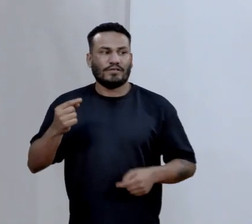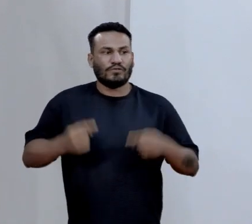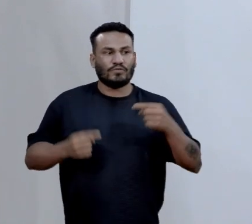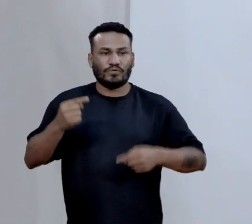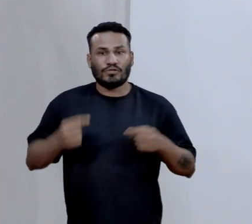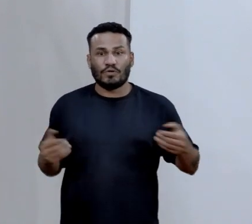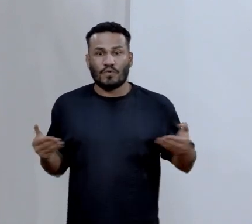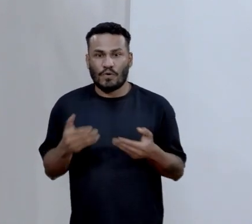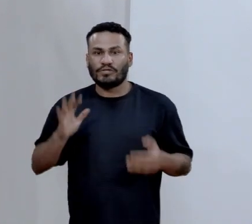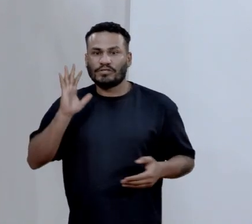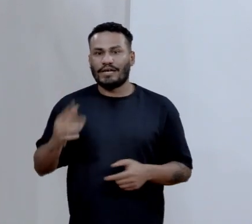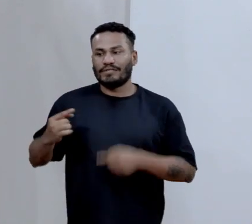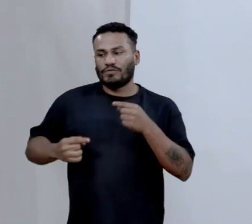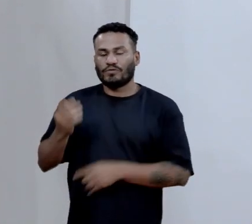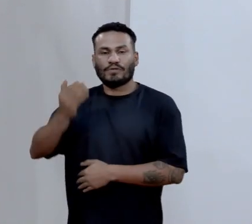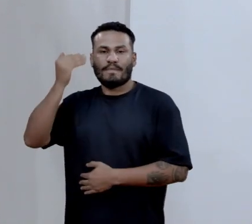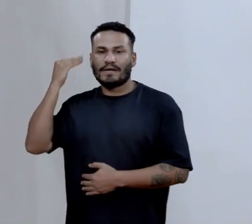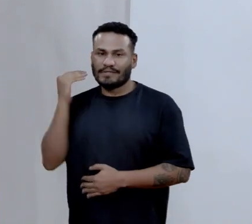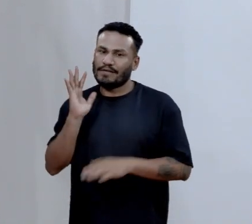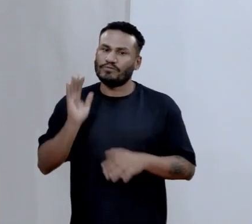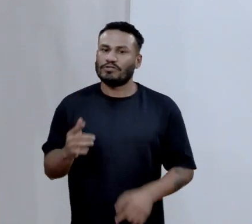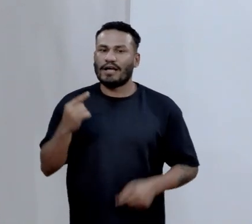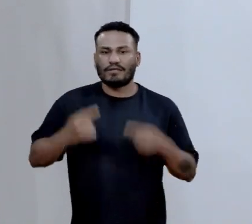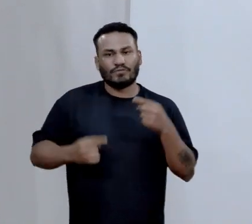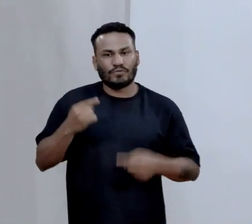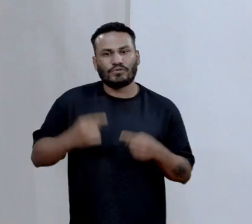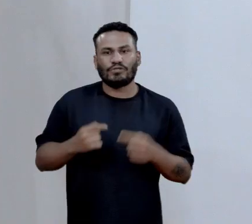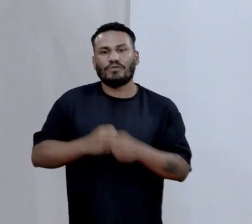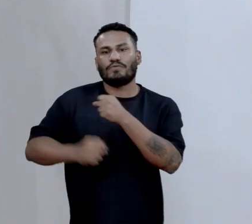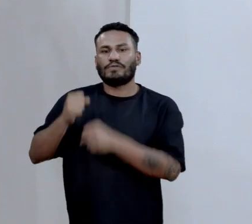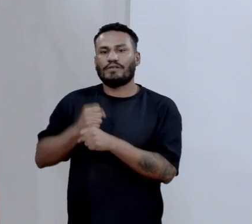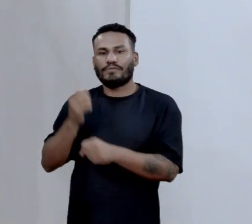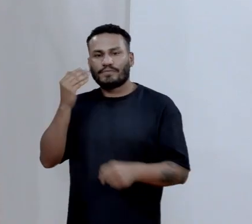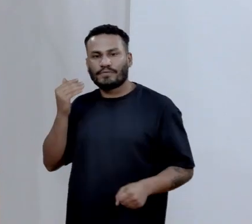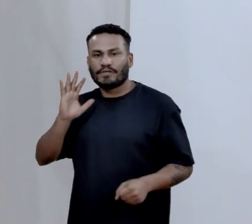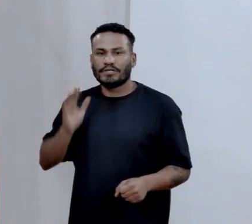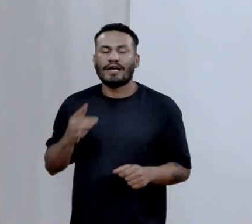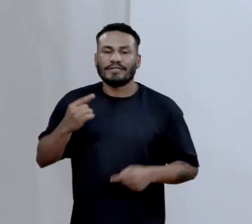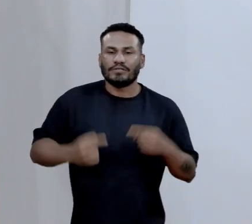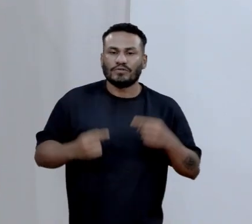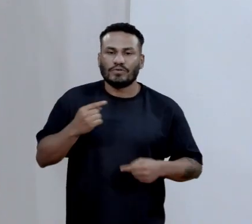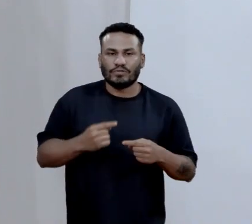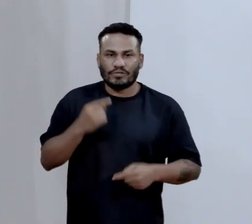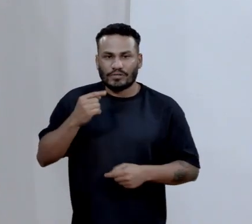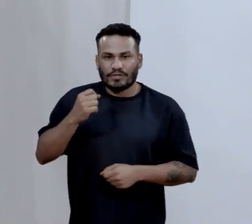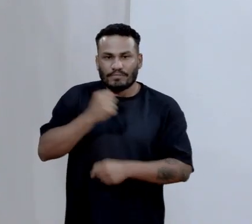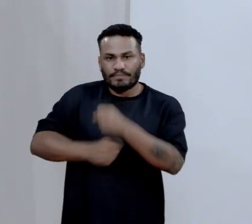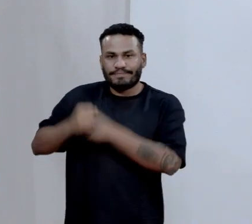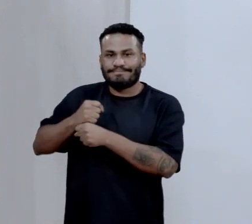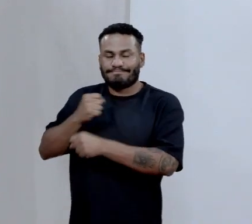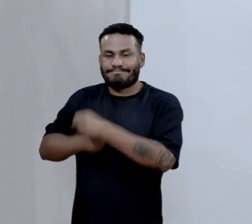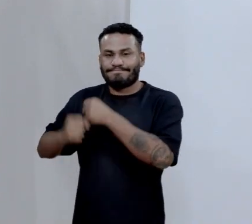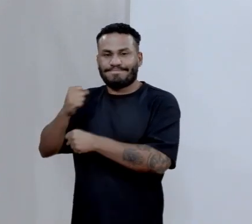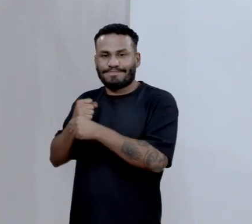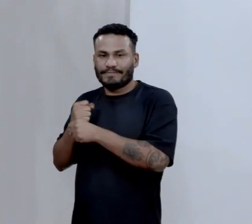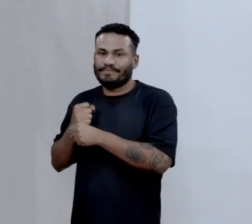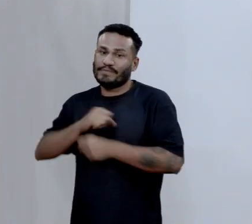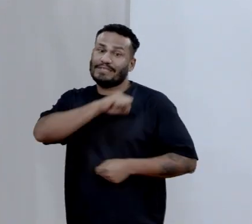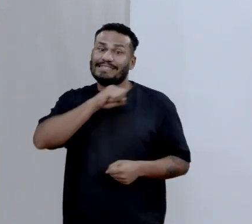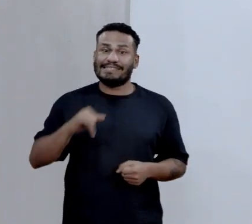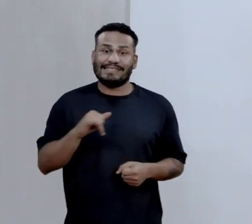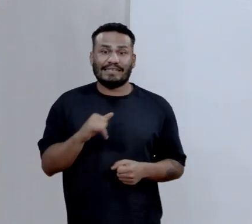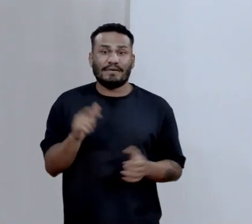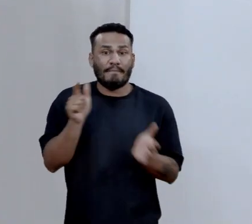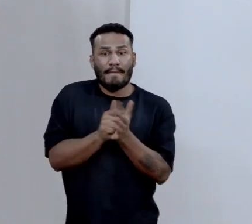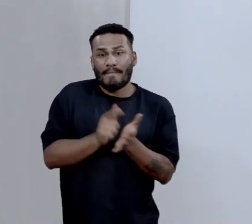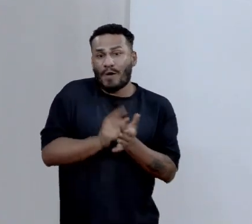aqui hoje já foi discutido ano passado, já foi discutido no ano anterior, já foi discutido no ano anterior. Se está